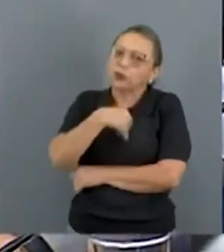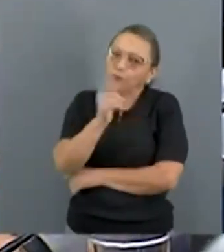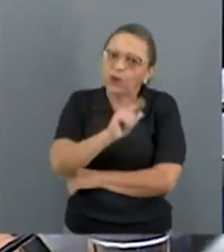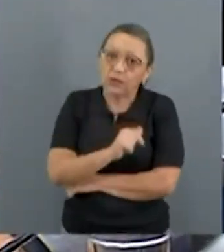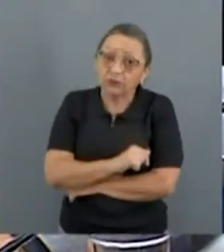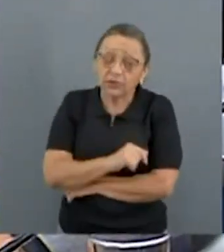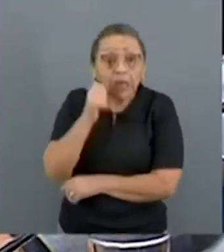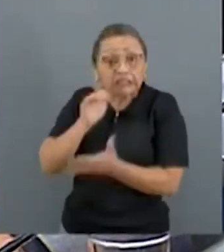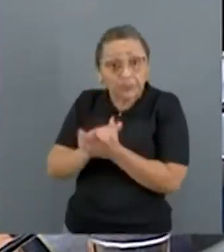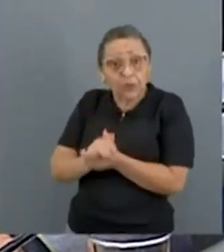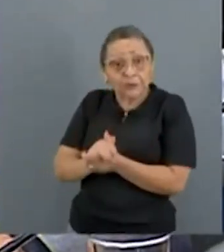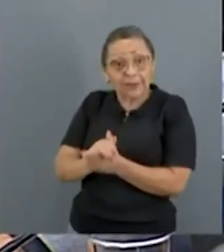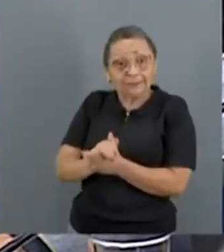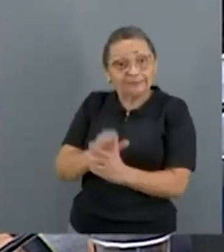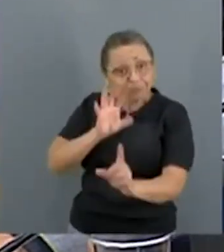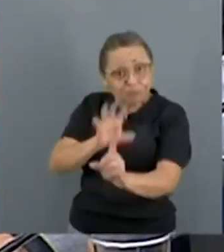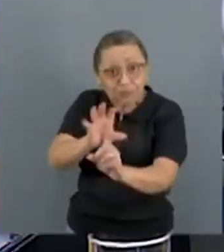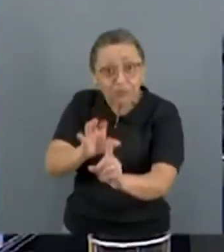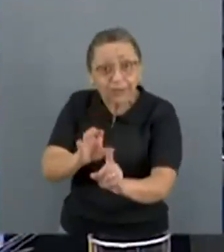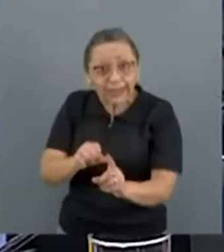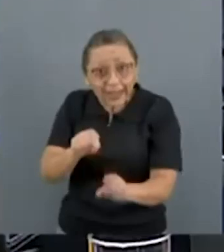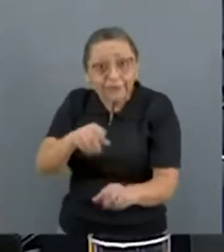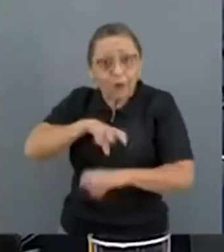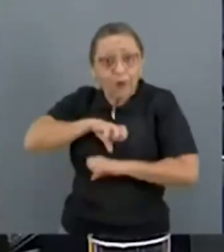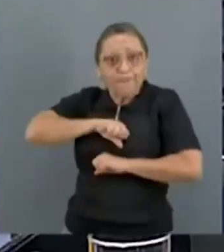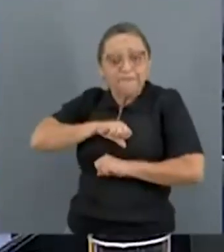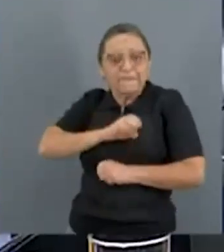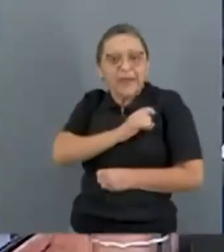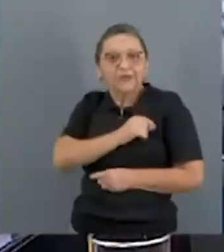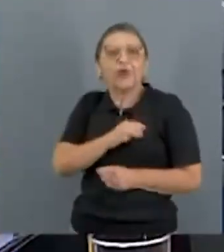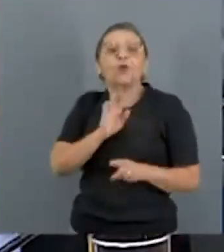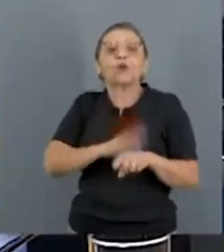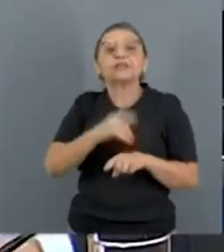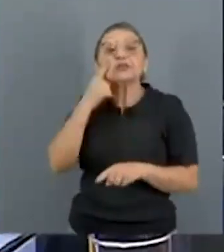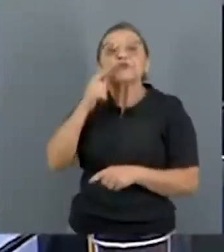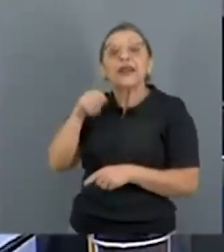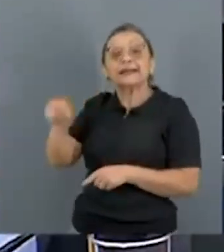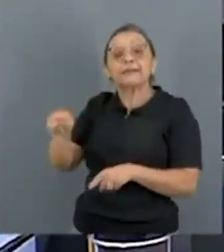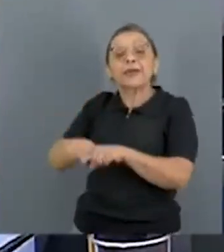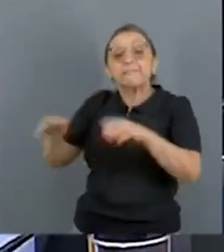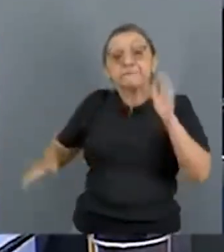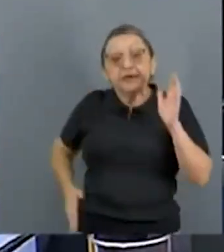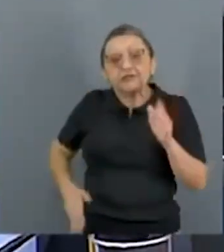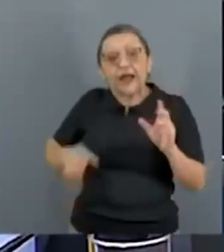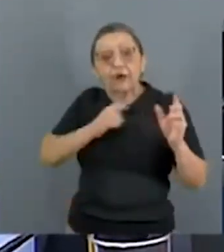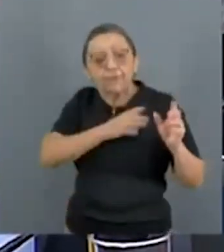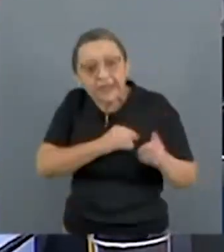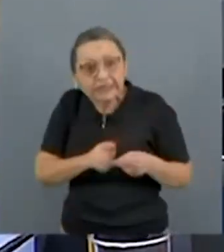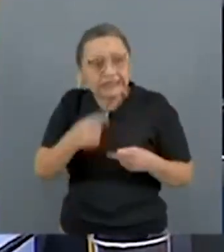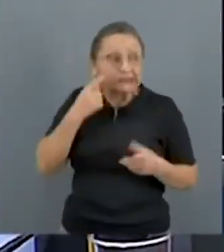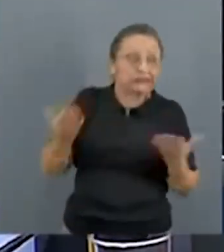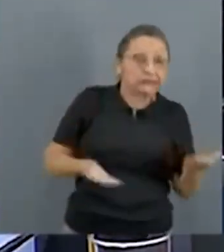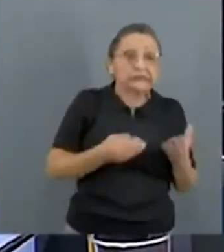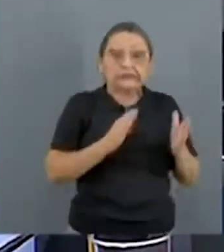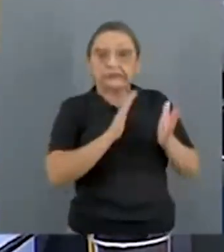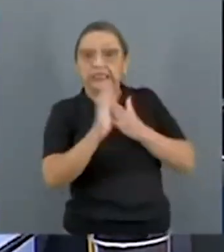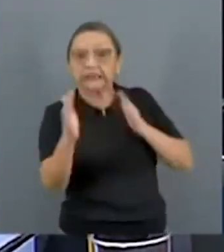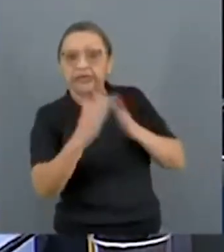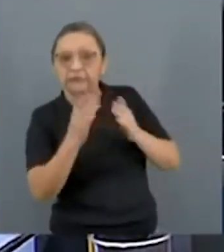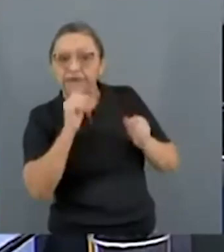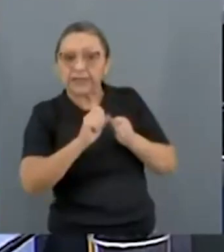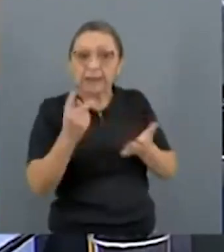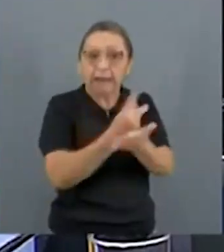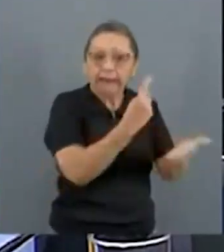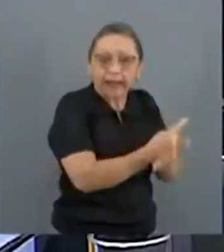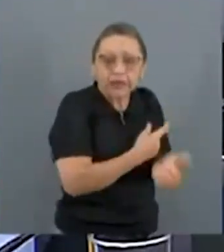nele. Pôs medo nele. Enquanto a gente não pôr medo em bandido, ele falar assim, ó, que eu saí de casa. Se eu fizer besteira, eu vou ser preso, eu não vou